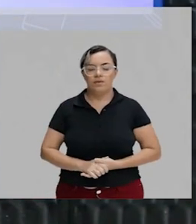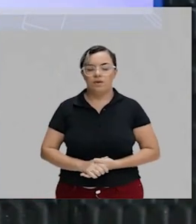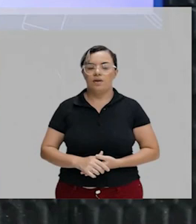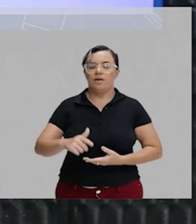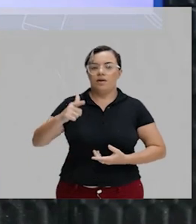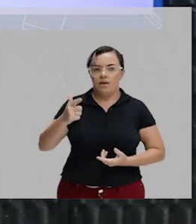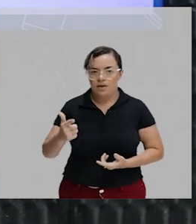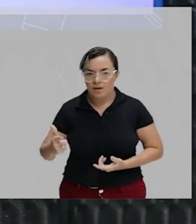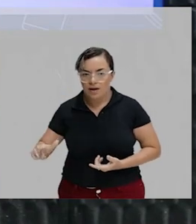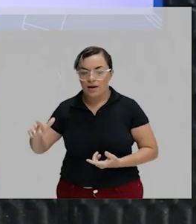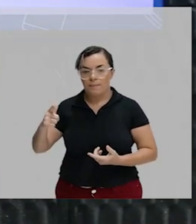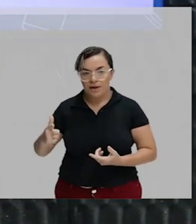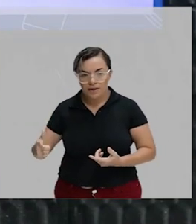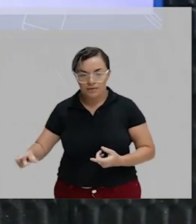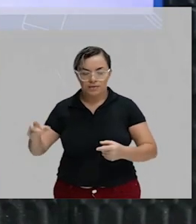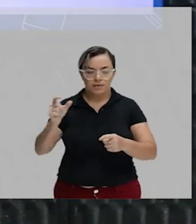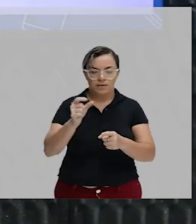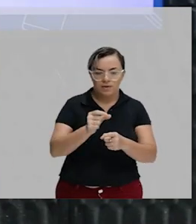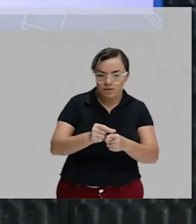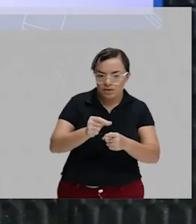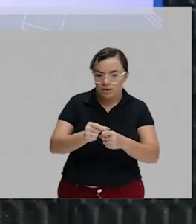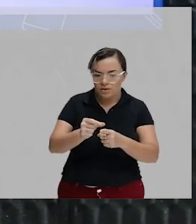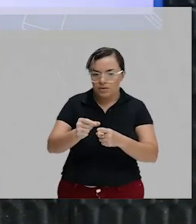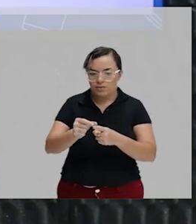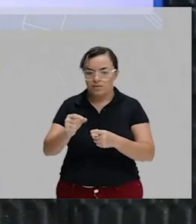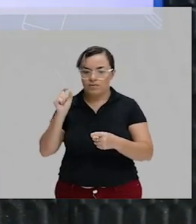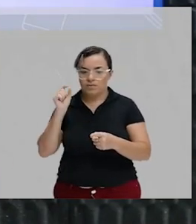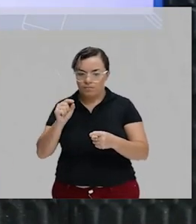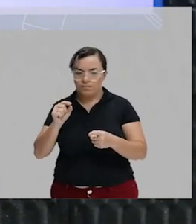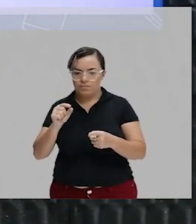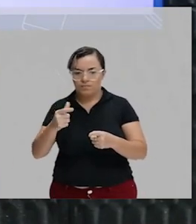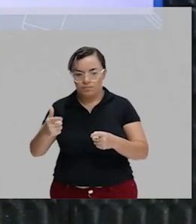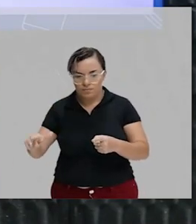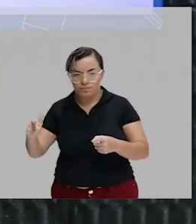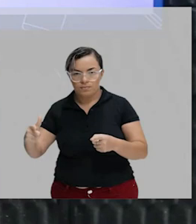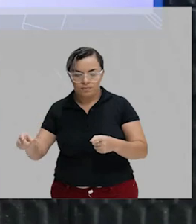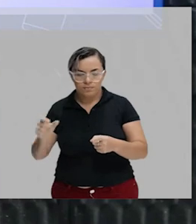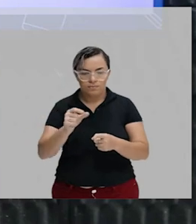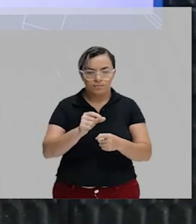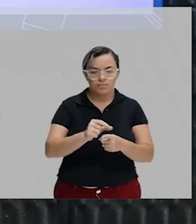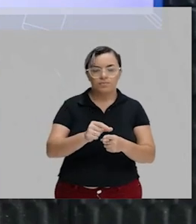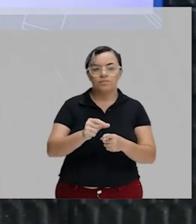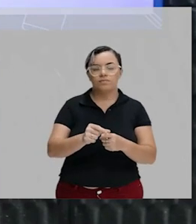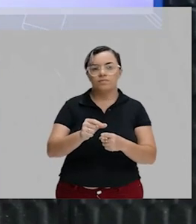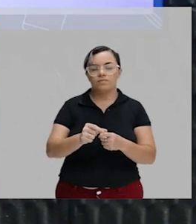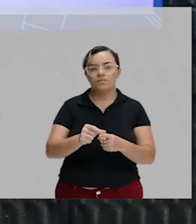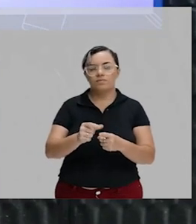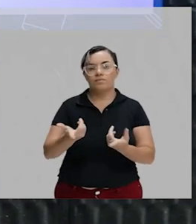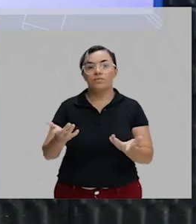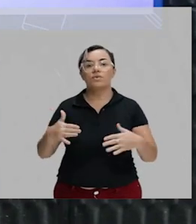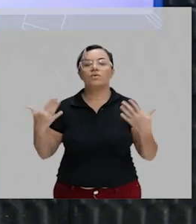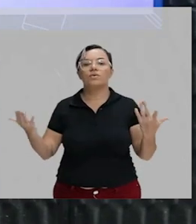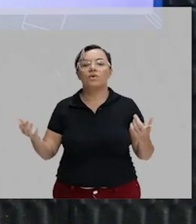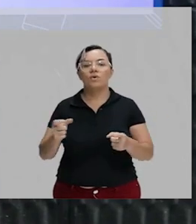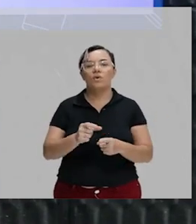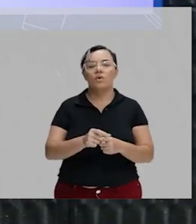fonema ou de uma mesma de um mesmo é de um mesmo fonema pronto o que que é um fonema gente